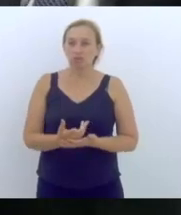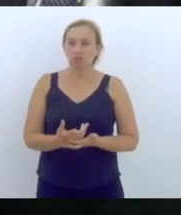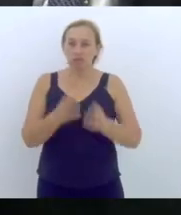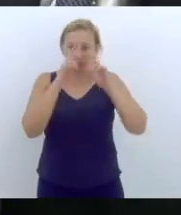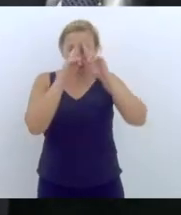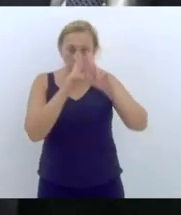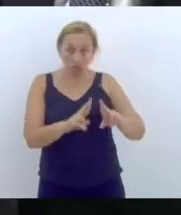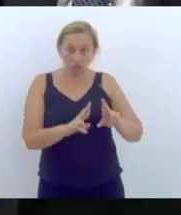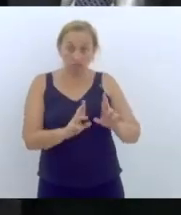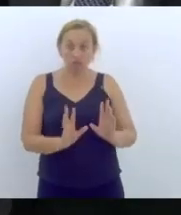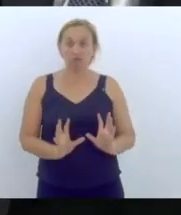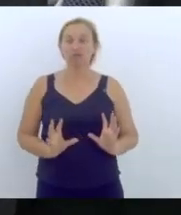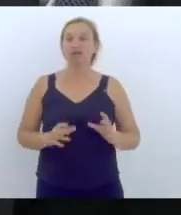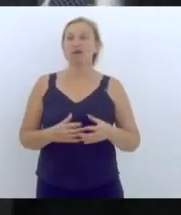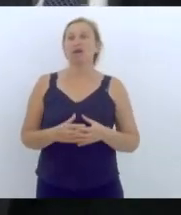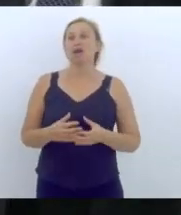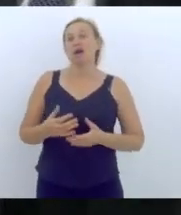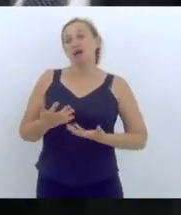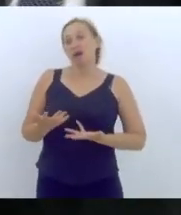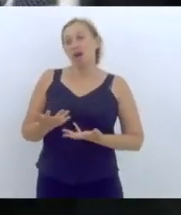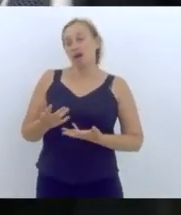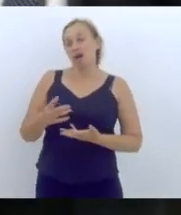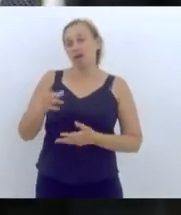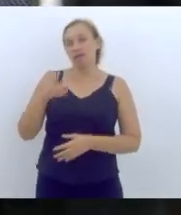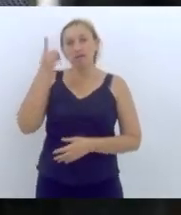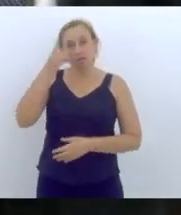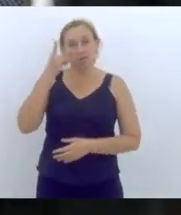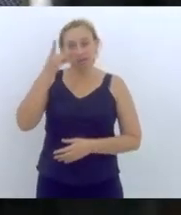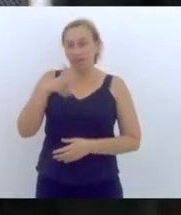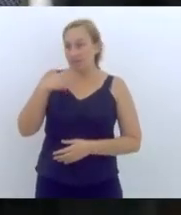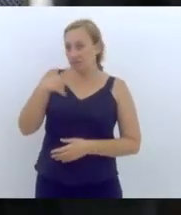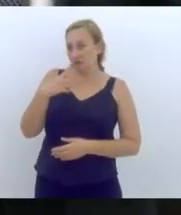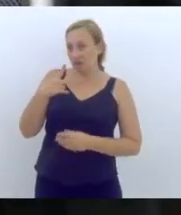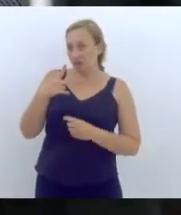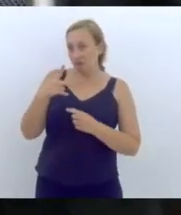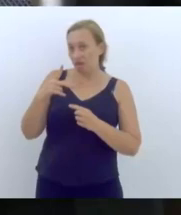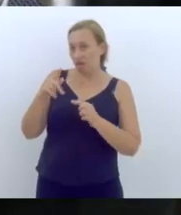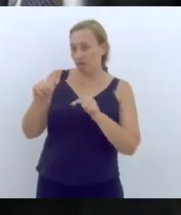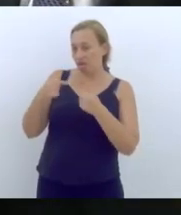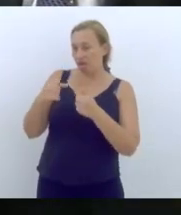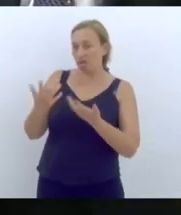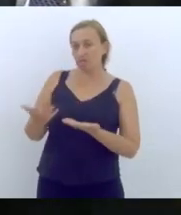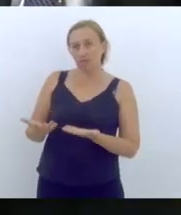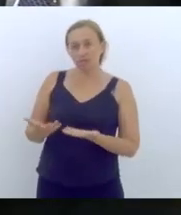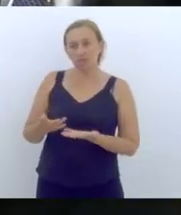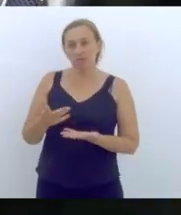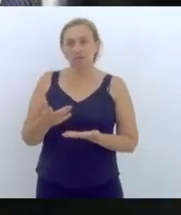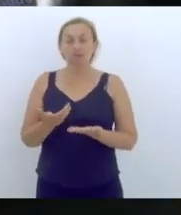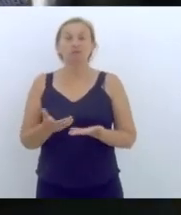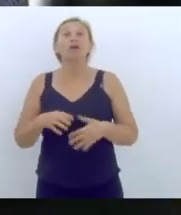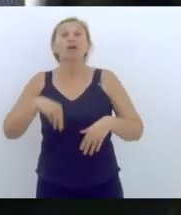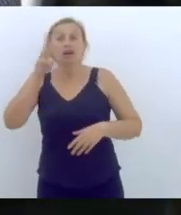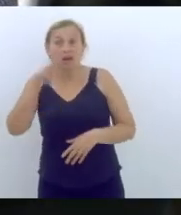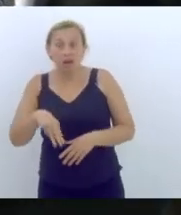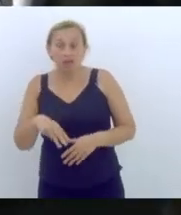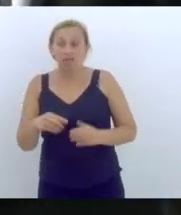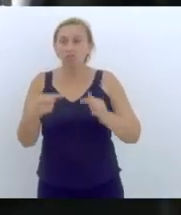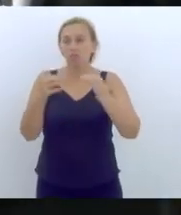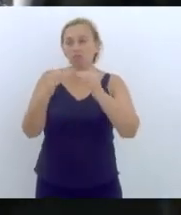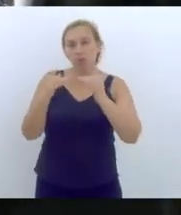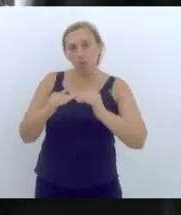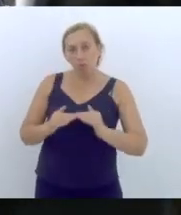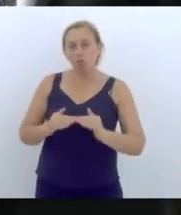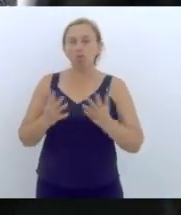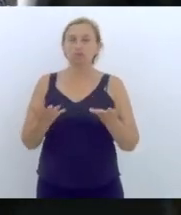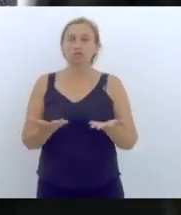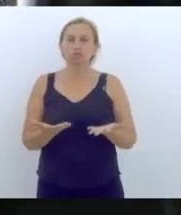regimento. Recebi uma grosseria da deputada que me antecedeu, dizendo que ela leu o que ela bem entende. Olha, quem está disposto a fazer um acordo de